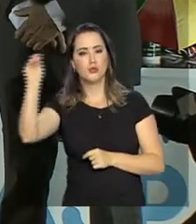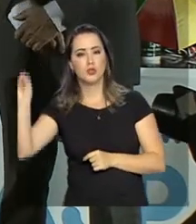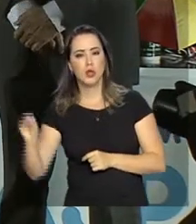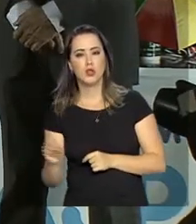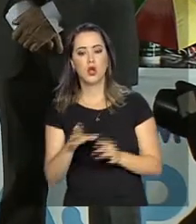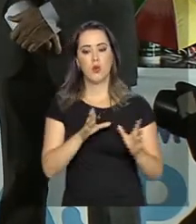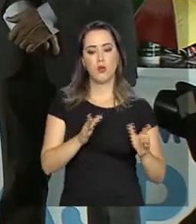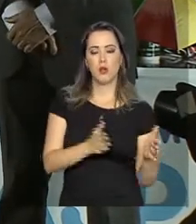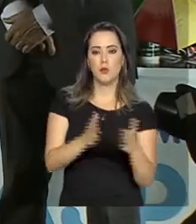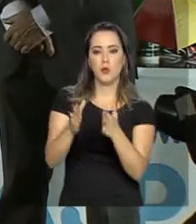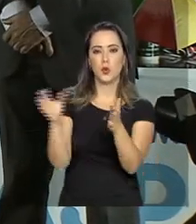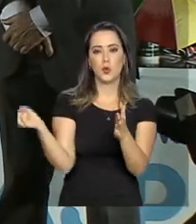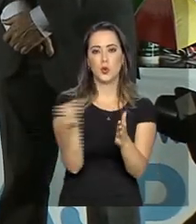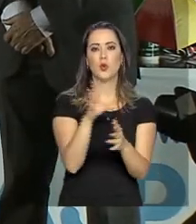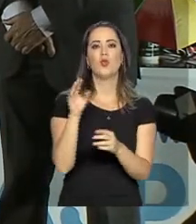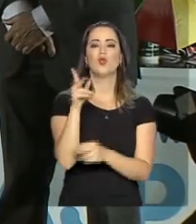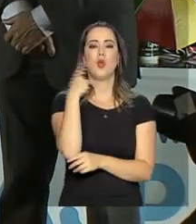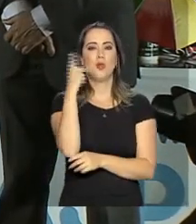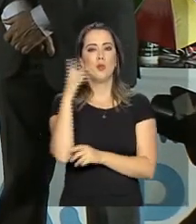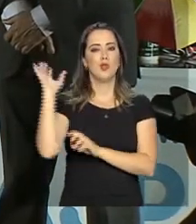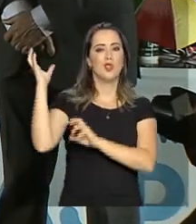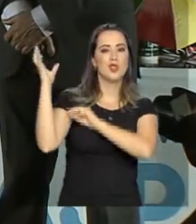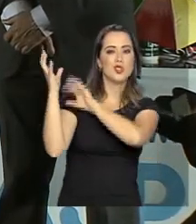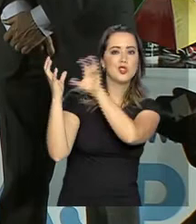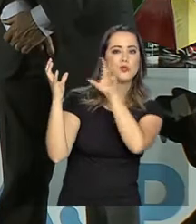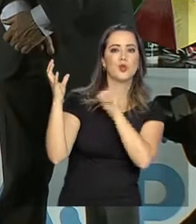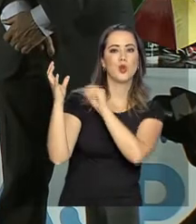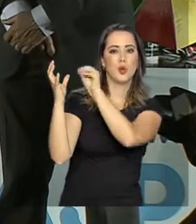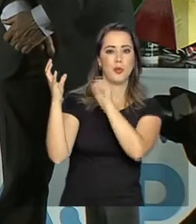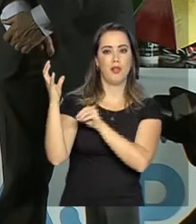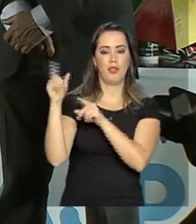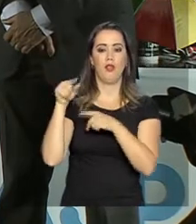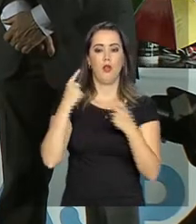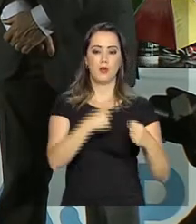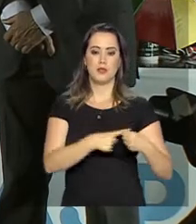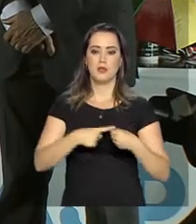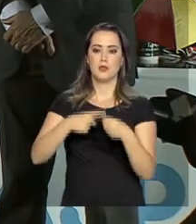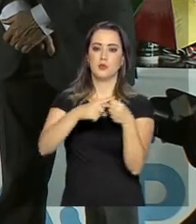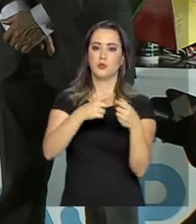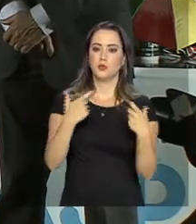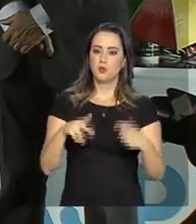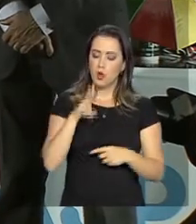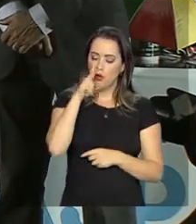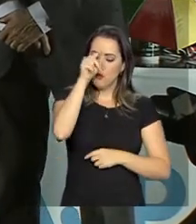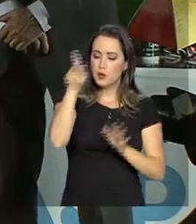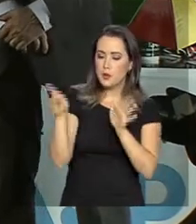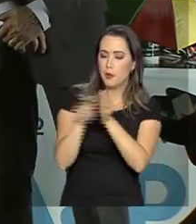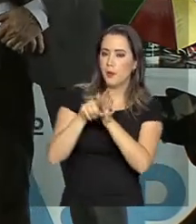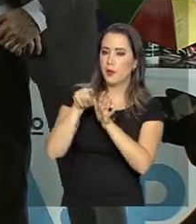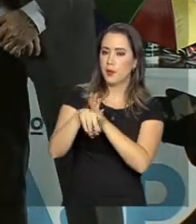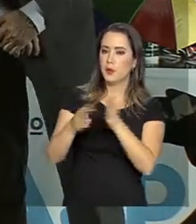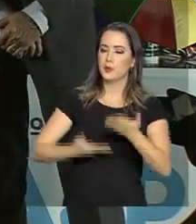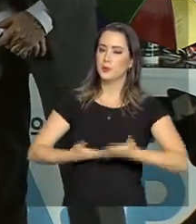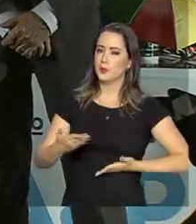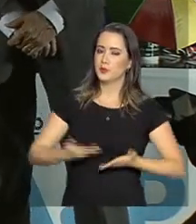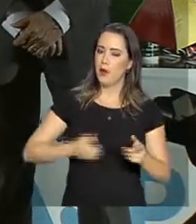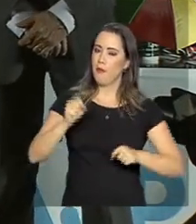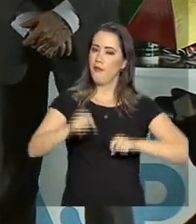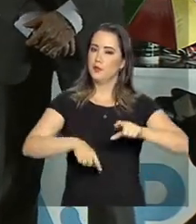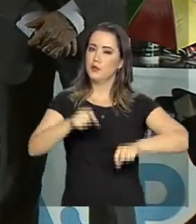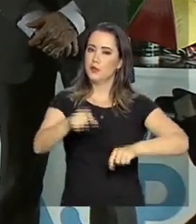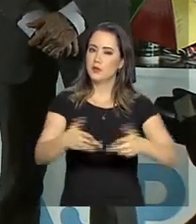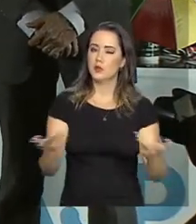na música digital municípios o local a cerveja e 2ª